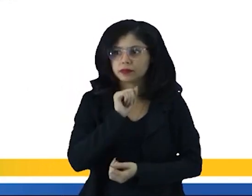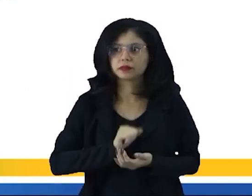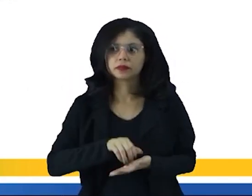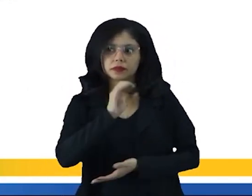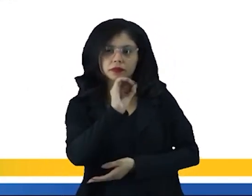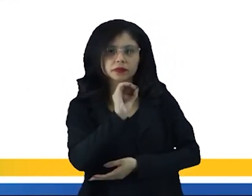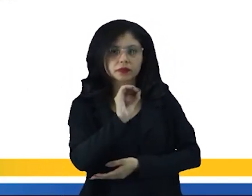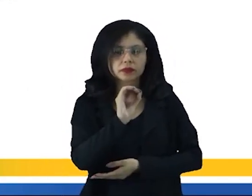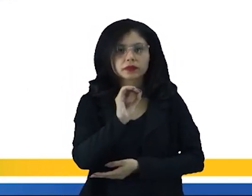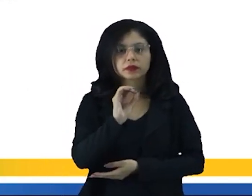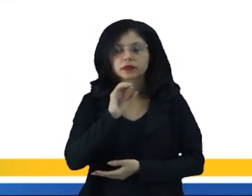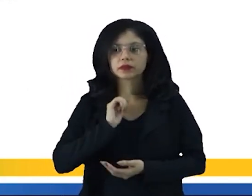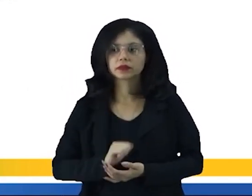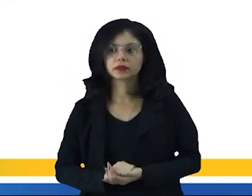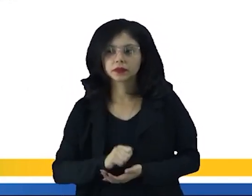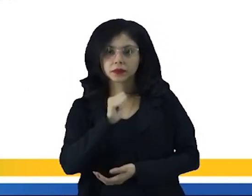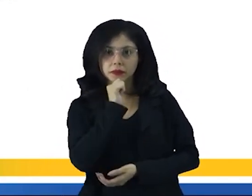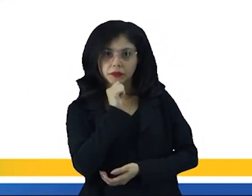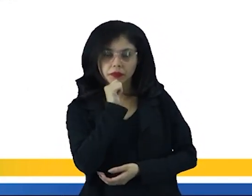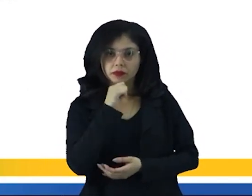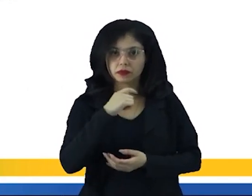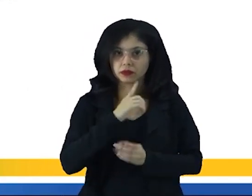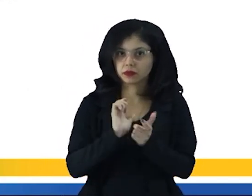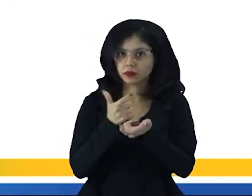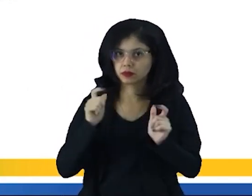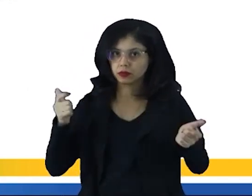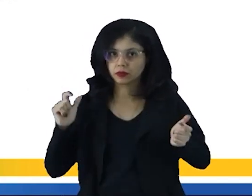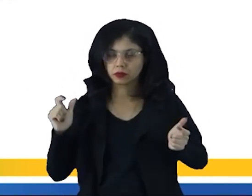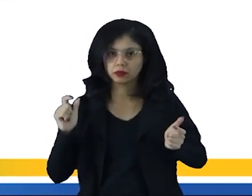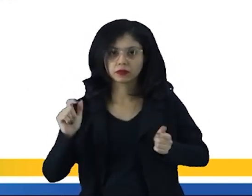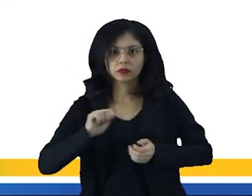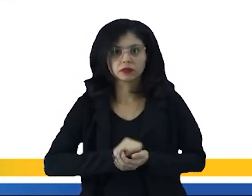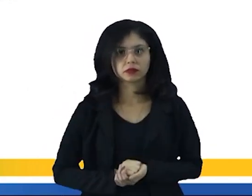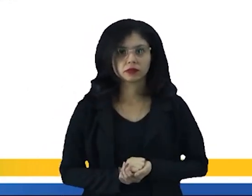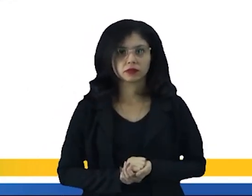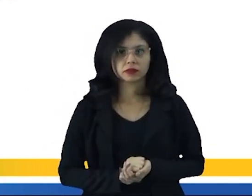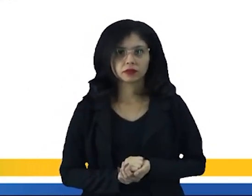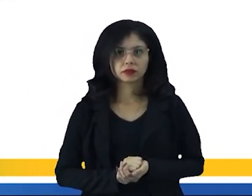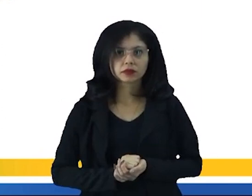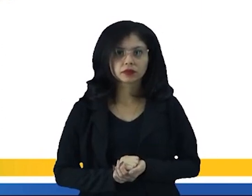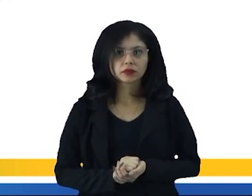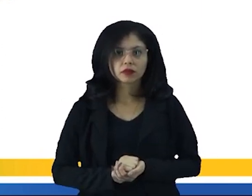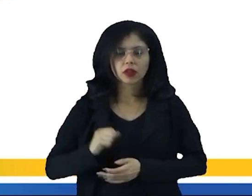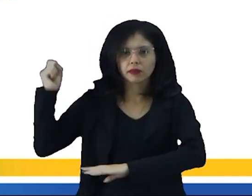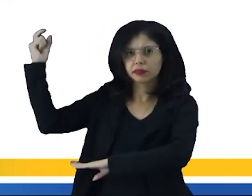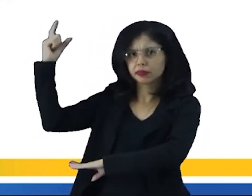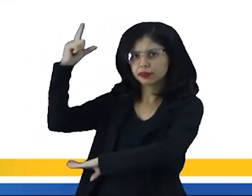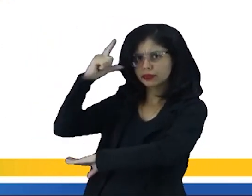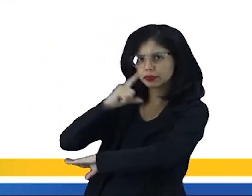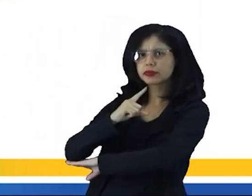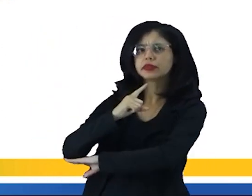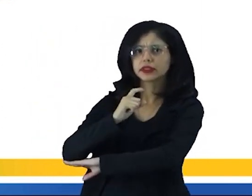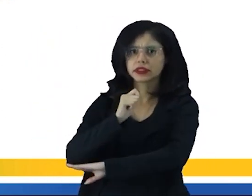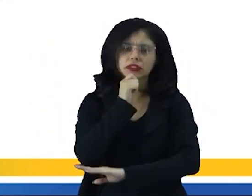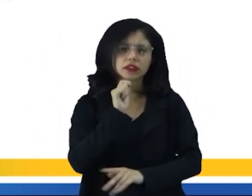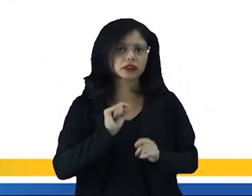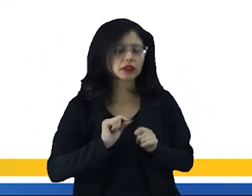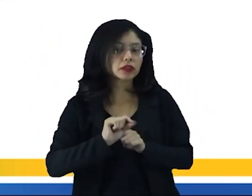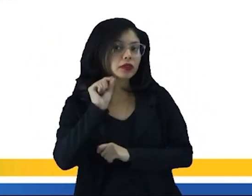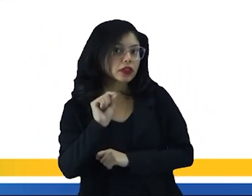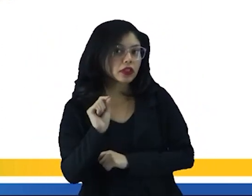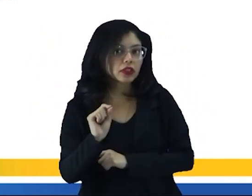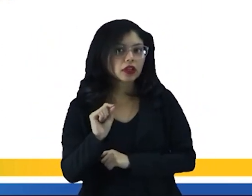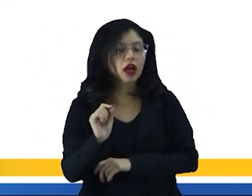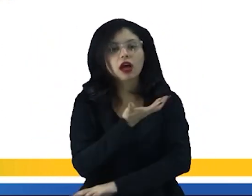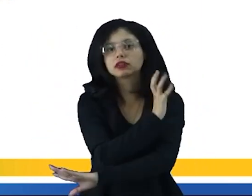0 graus, então eu tenho a maior intensidade dos raios solares que fazem com que então